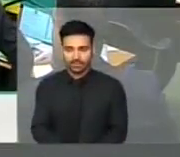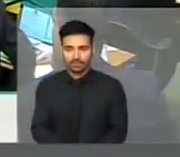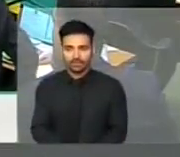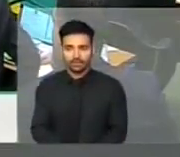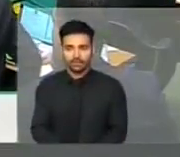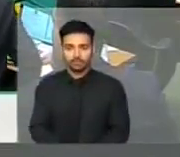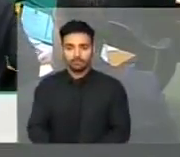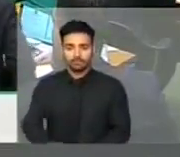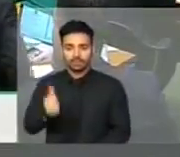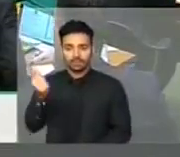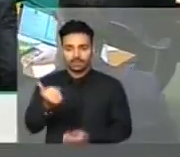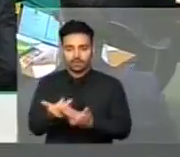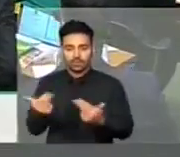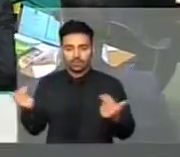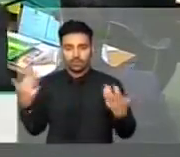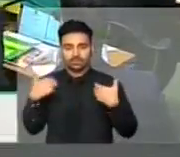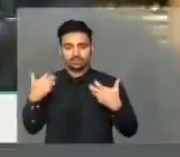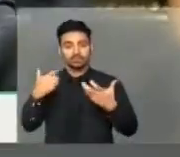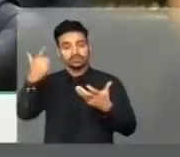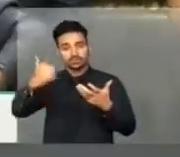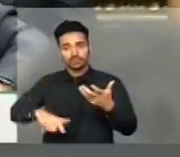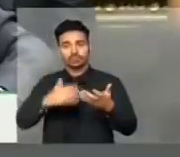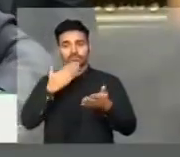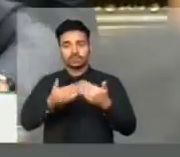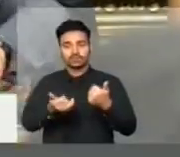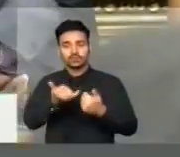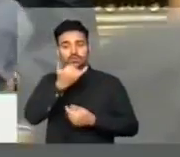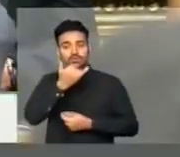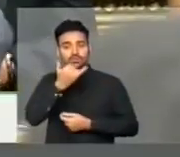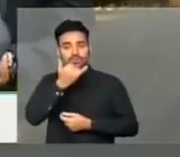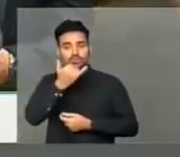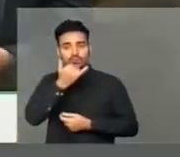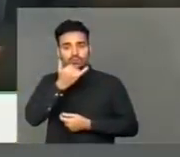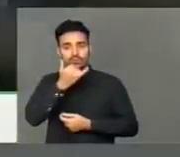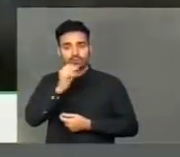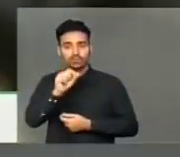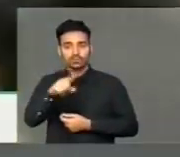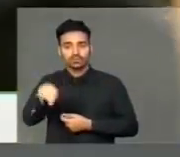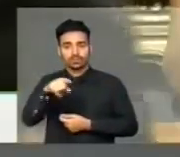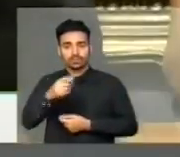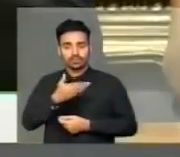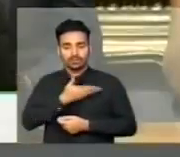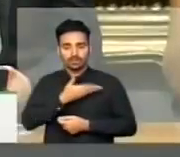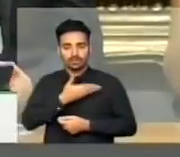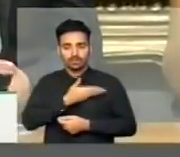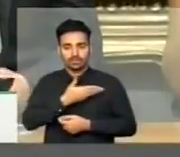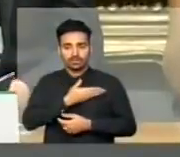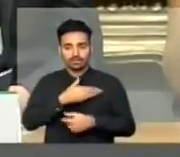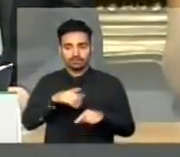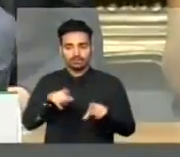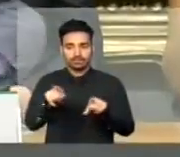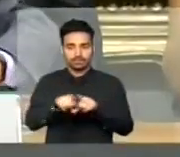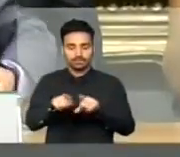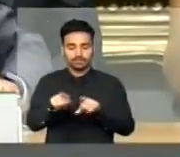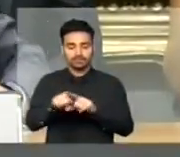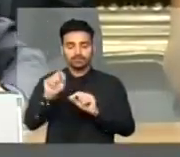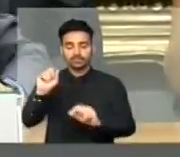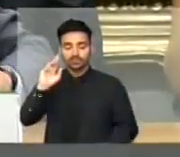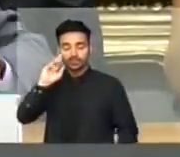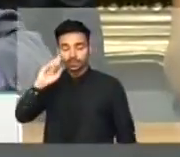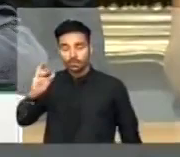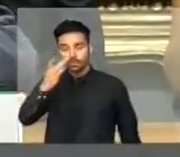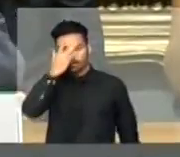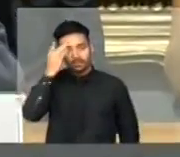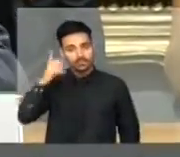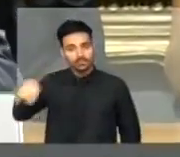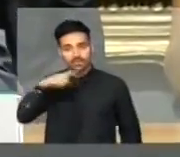Primeiramente, eu quero mais uma vez pedir desculpa aos colegas deputados e aos senhores da imprensa, a